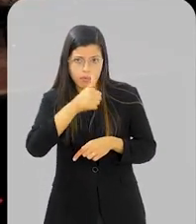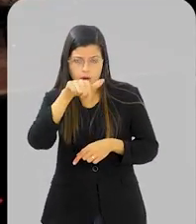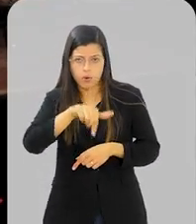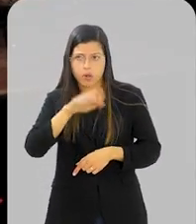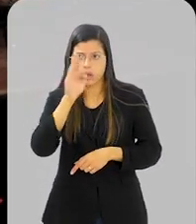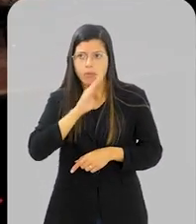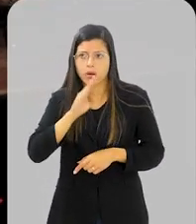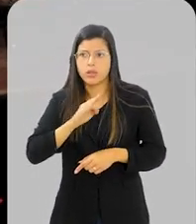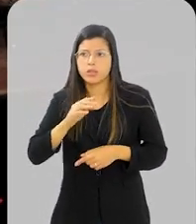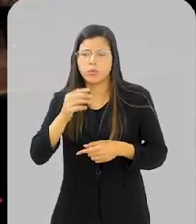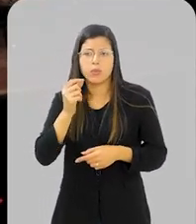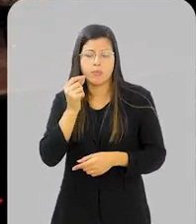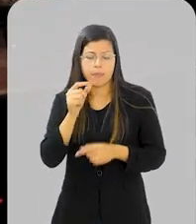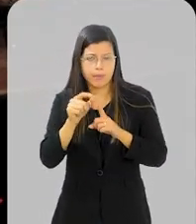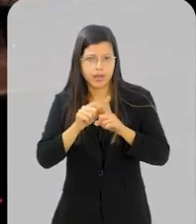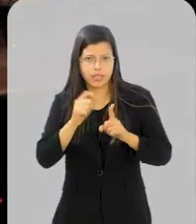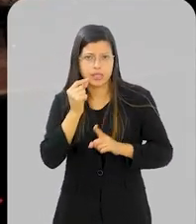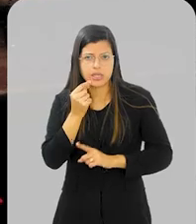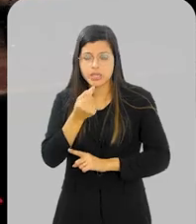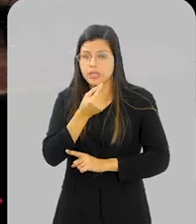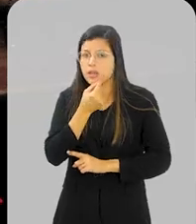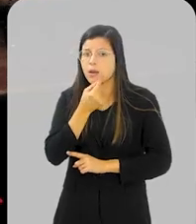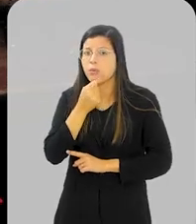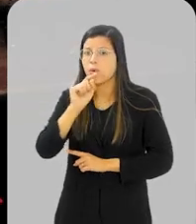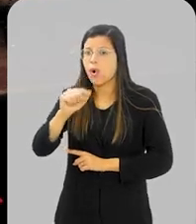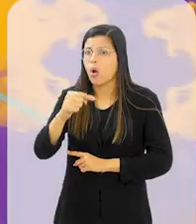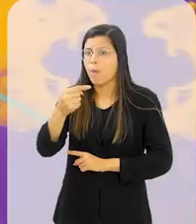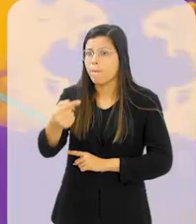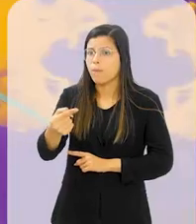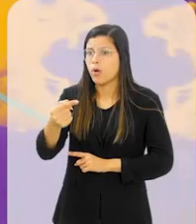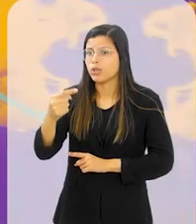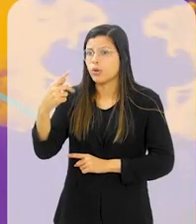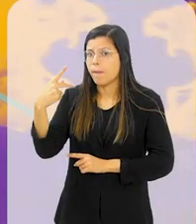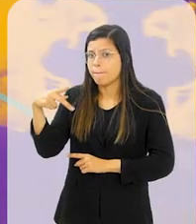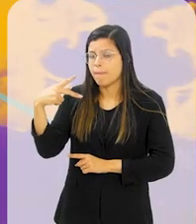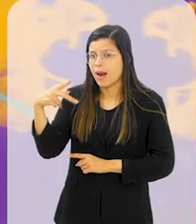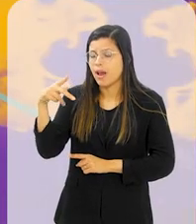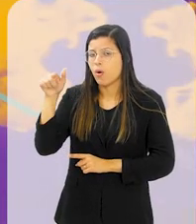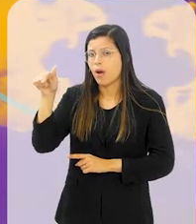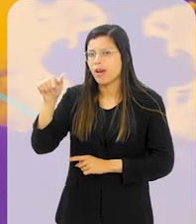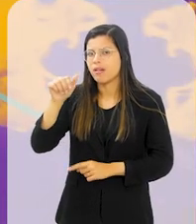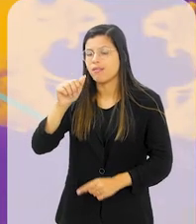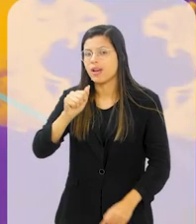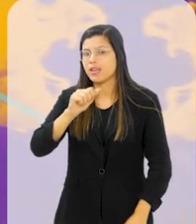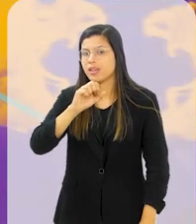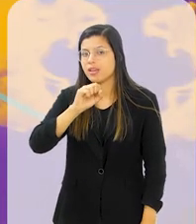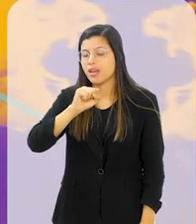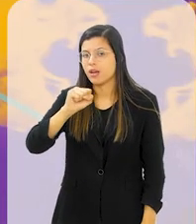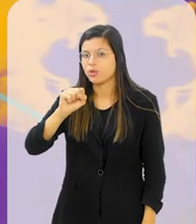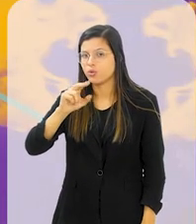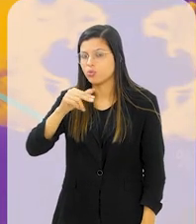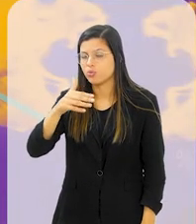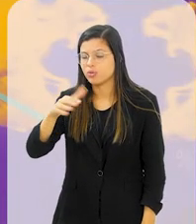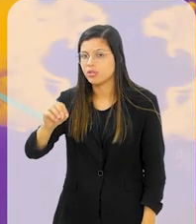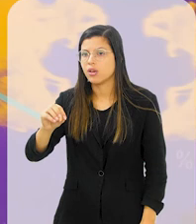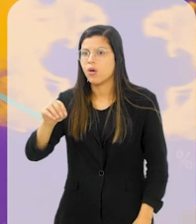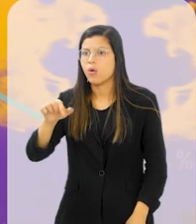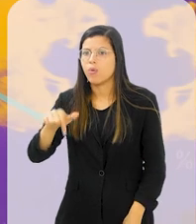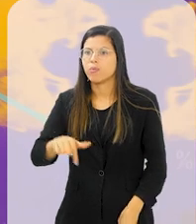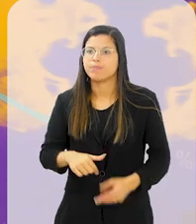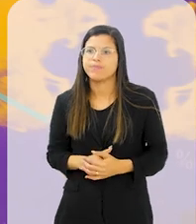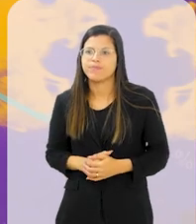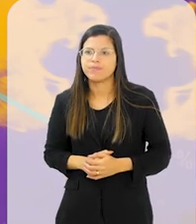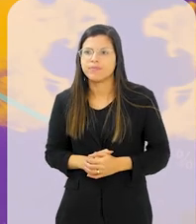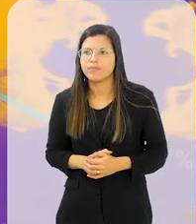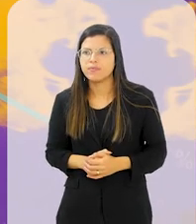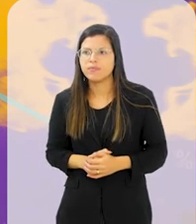na volta das eliminatórias em setembro. O próximo jogo vai ser o Paraguai em Assunção. Equador aqui, Paraguai